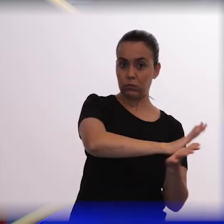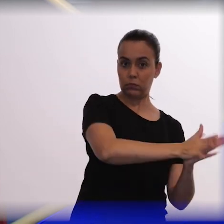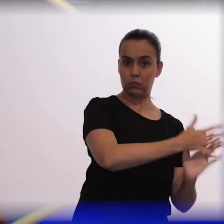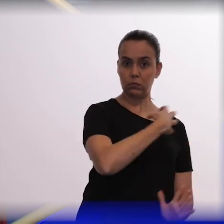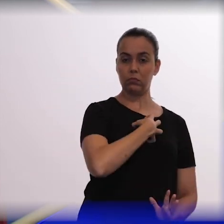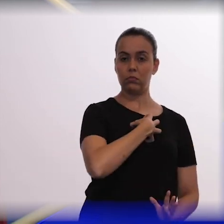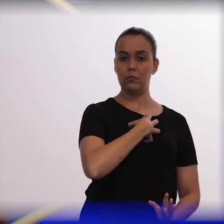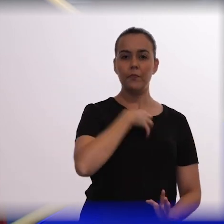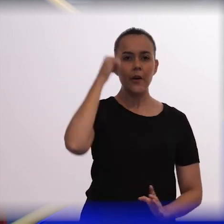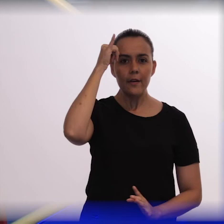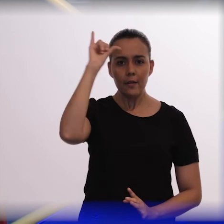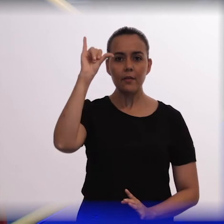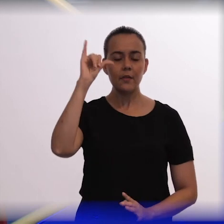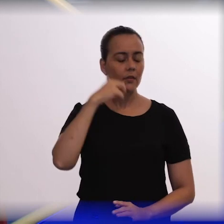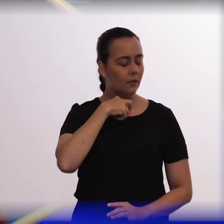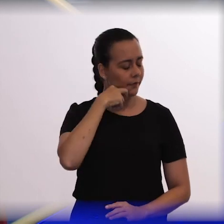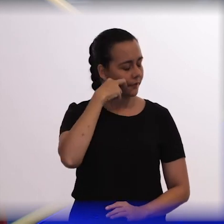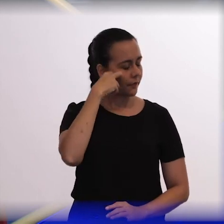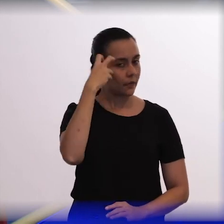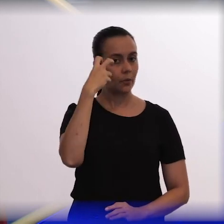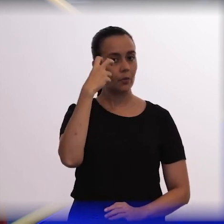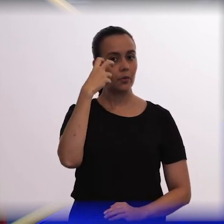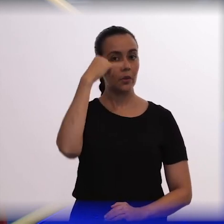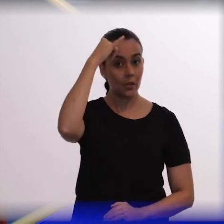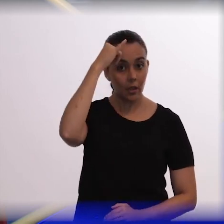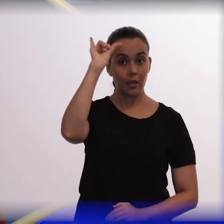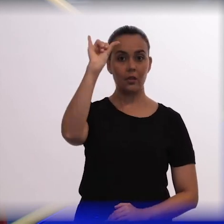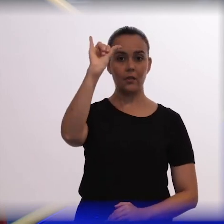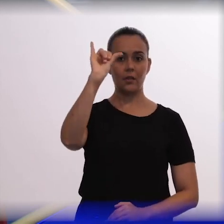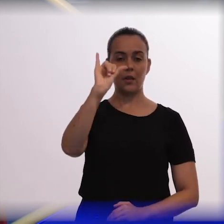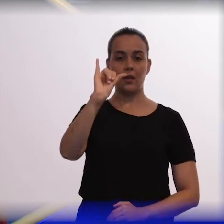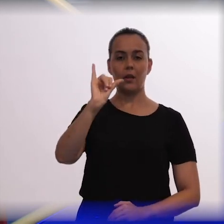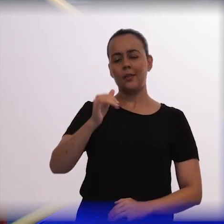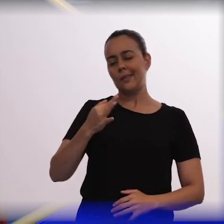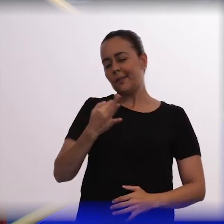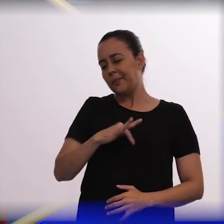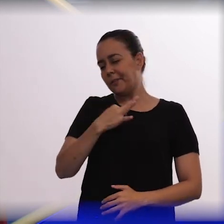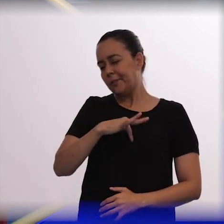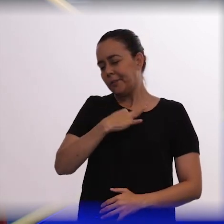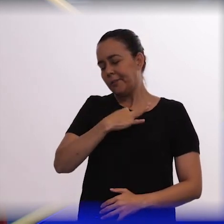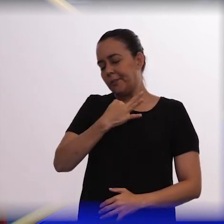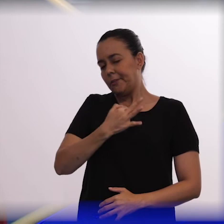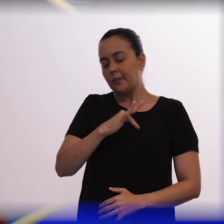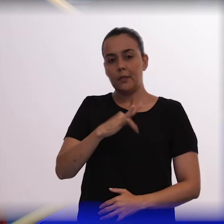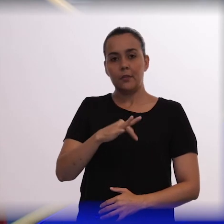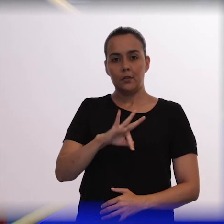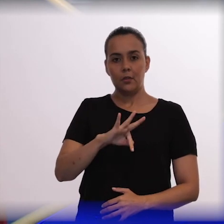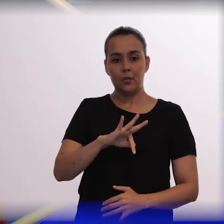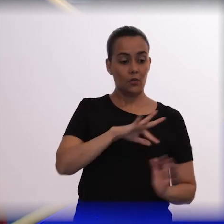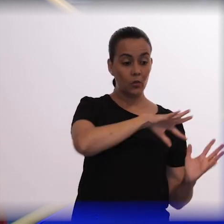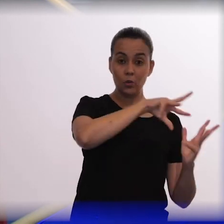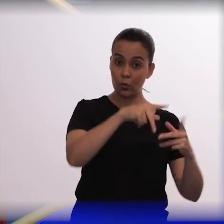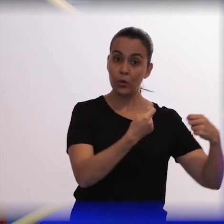evitar a vergonha e evitar a dor. Quando nós não temos essas